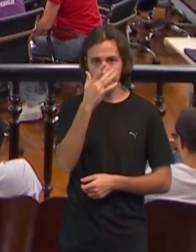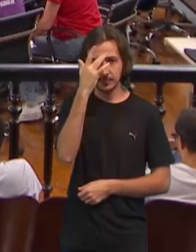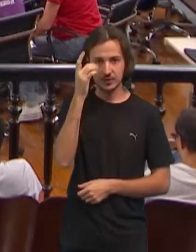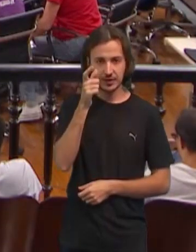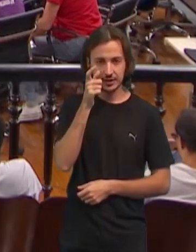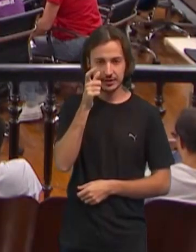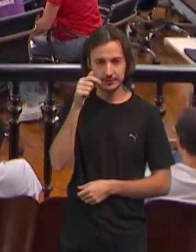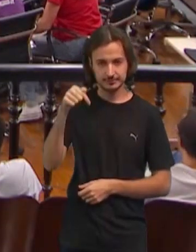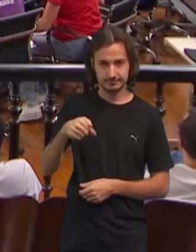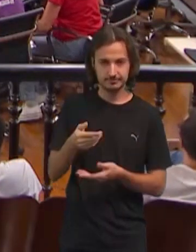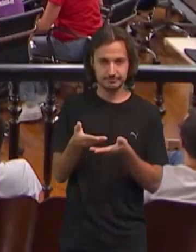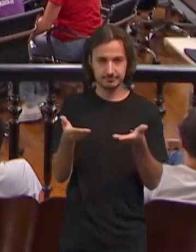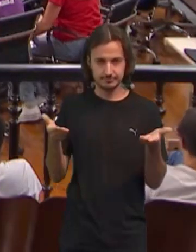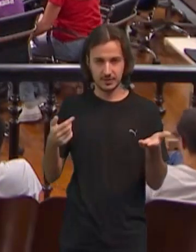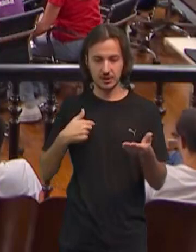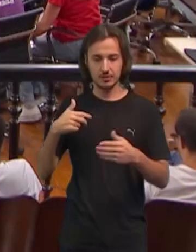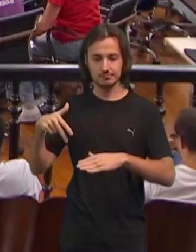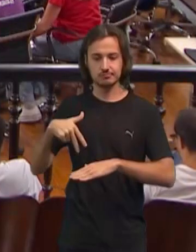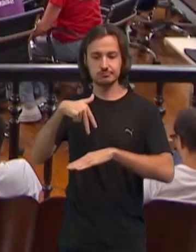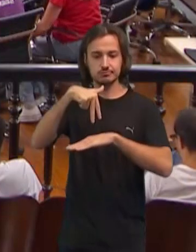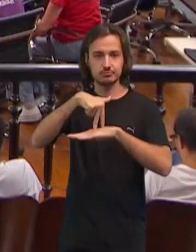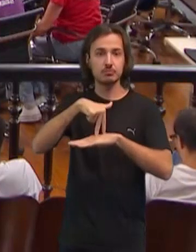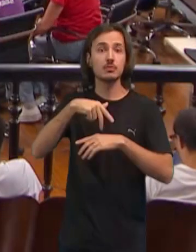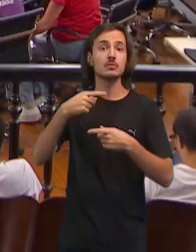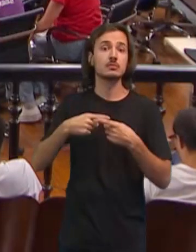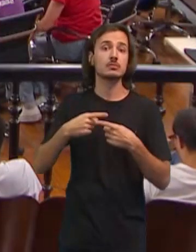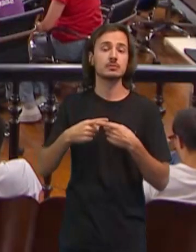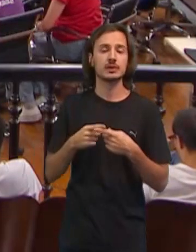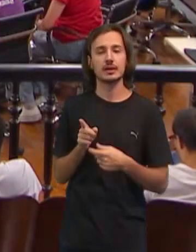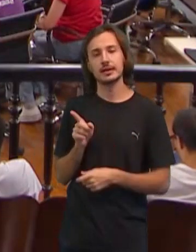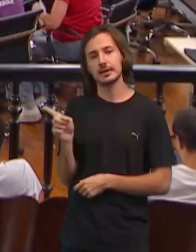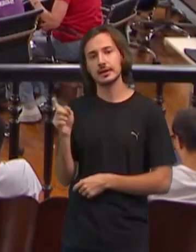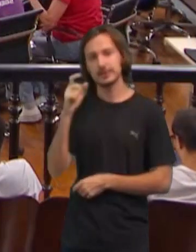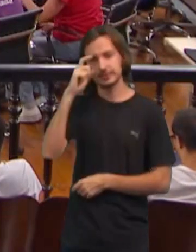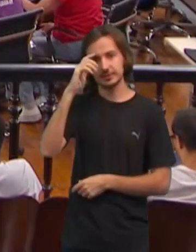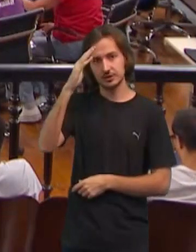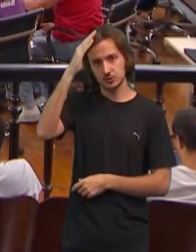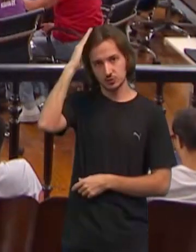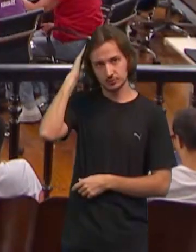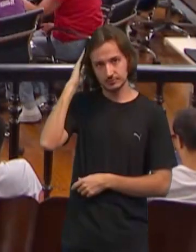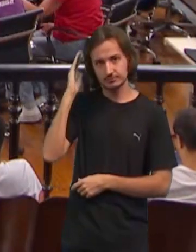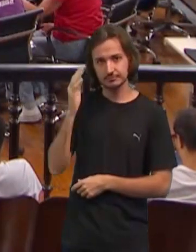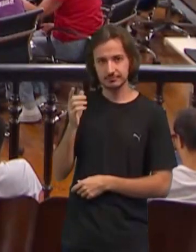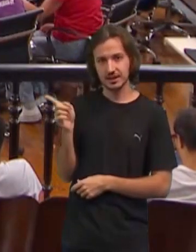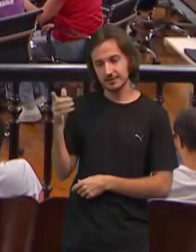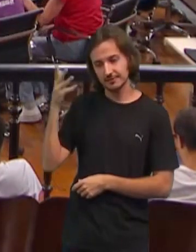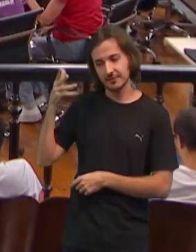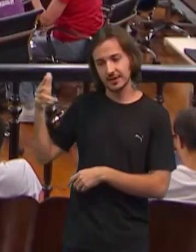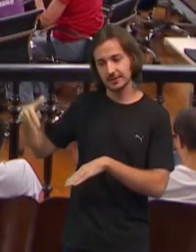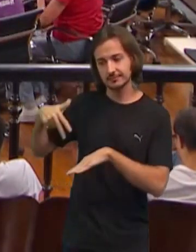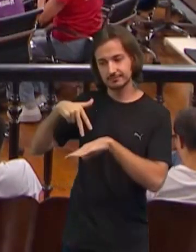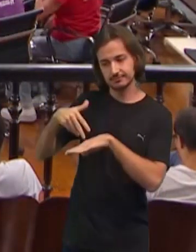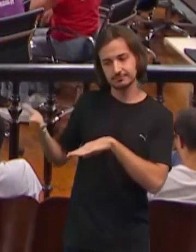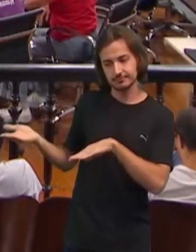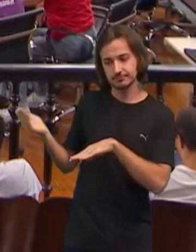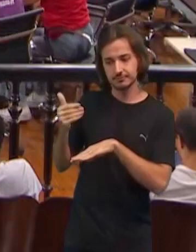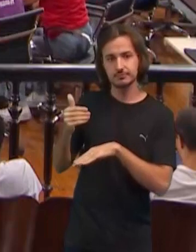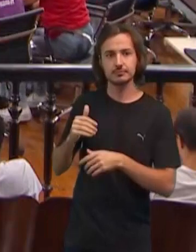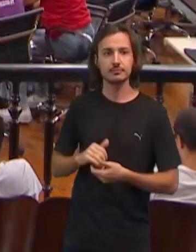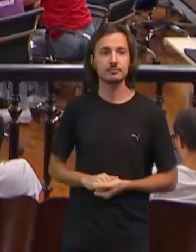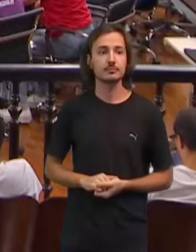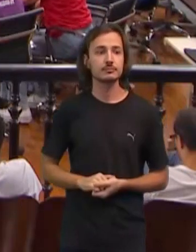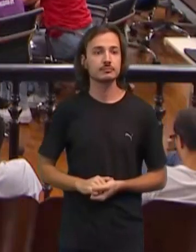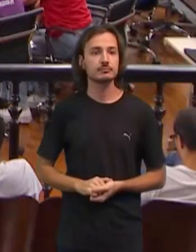a nossa subida à tribuna é para conceder ao colega vereador André Luiz a palavra. Obrigado, vereador. É,